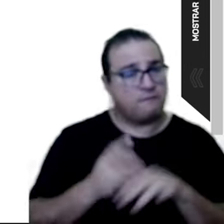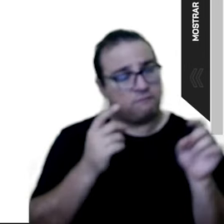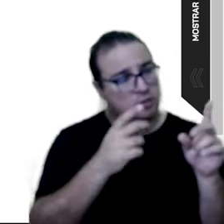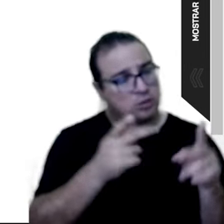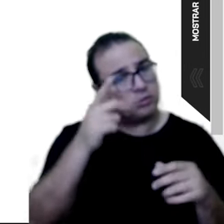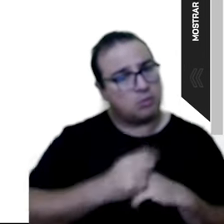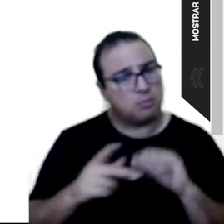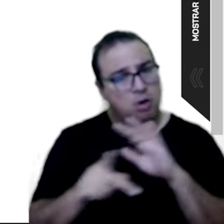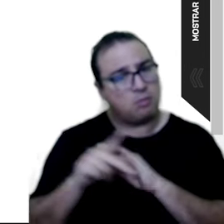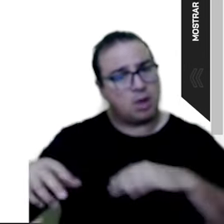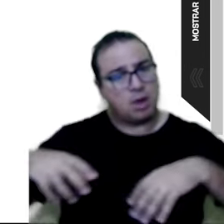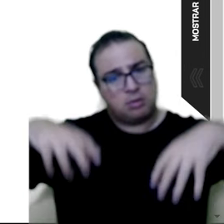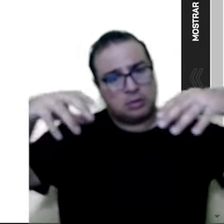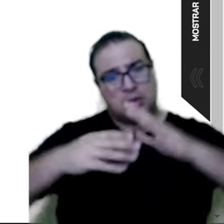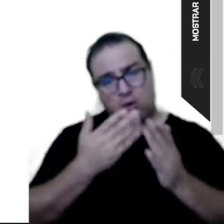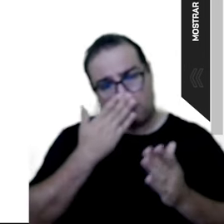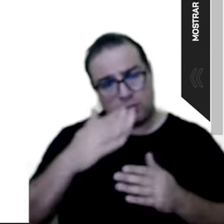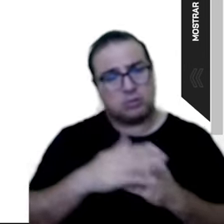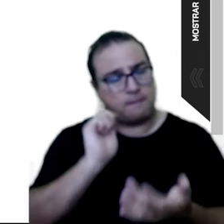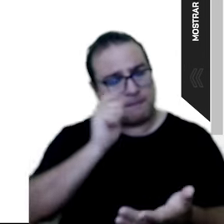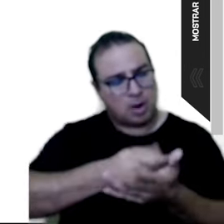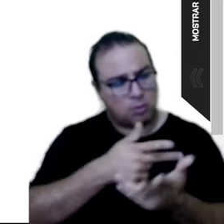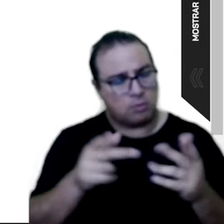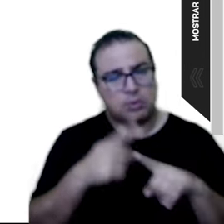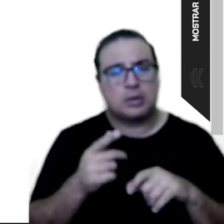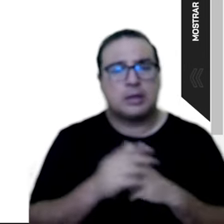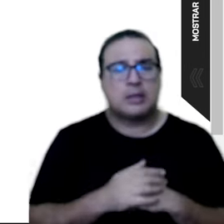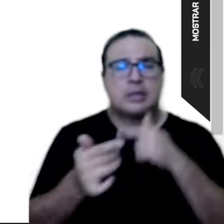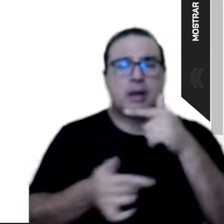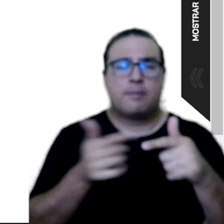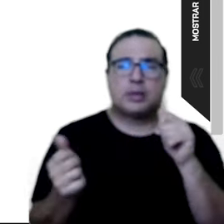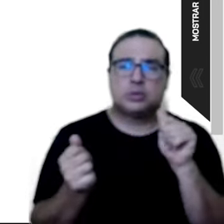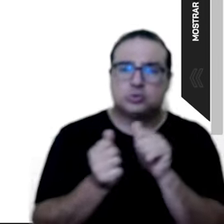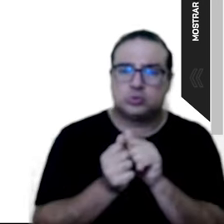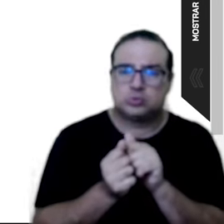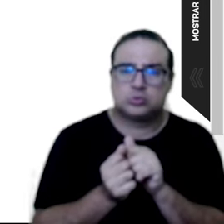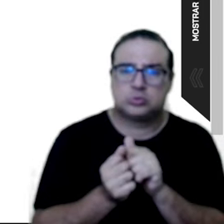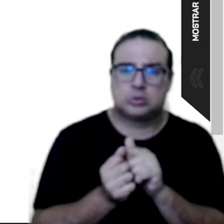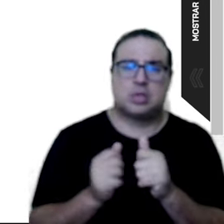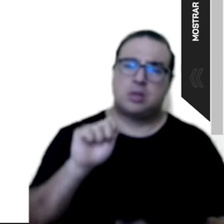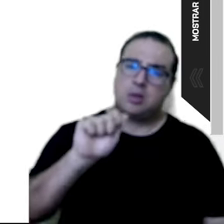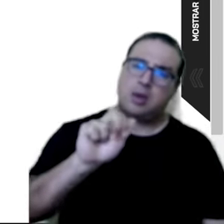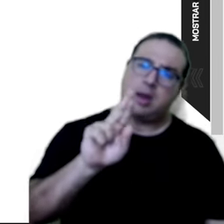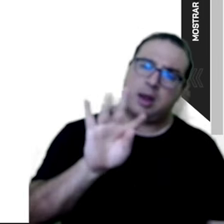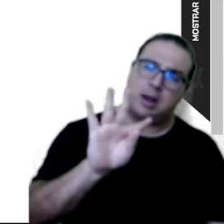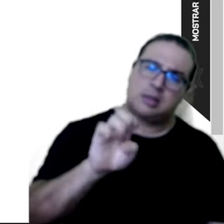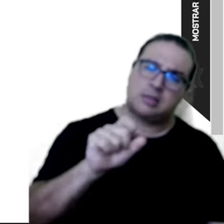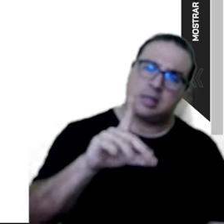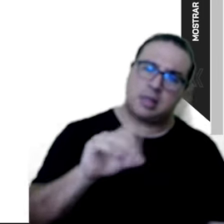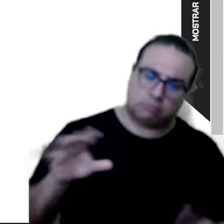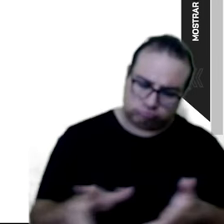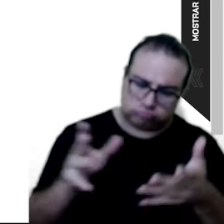vai vender no na gôndula dele lá na entradinha do guichê porque ele trabalha com os com o artesanato ele